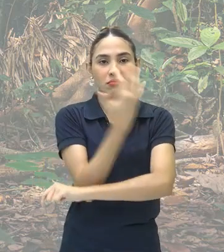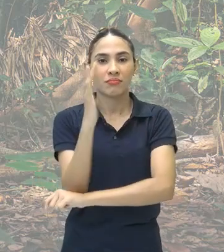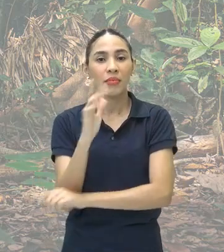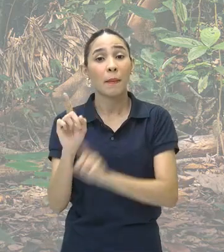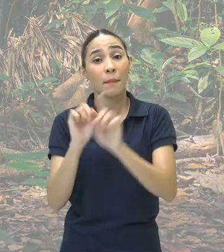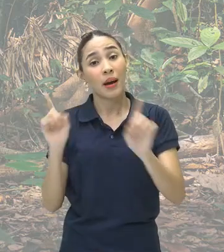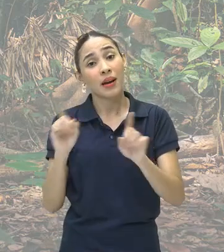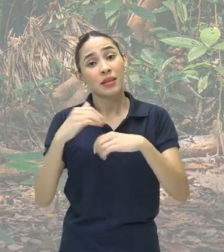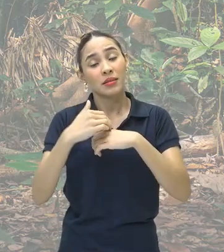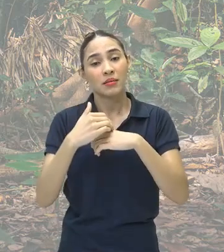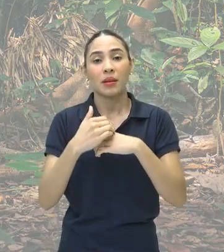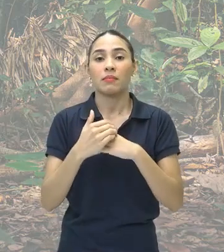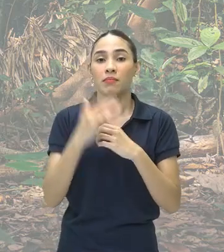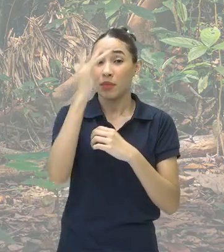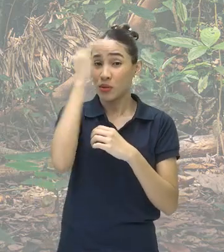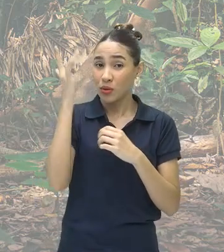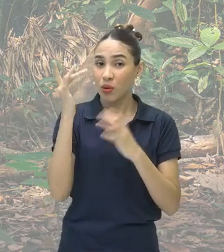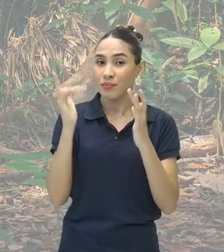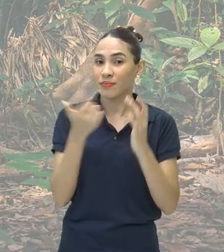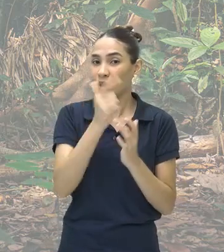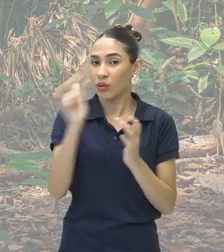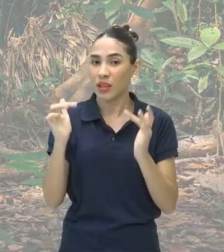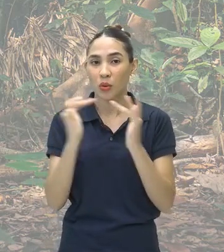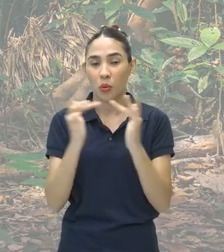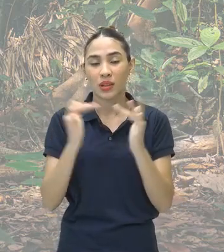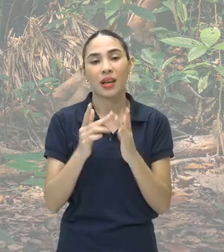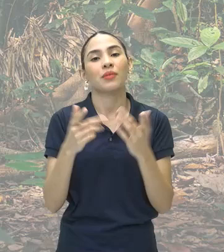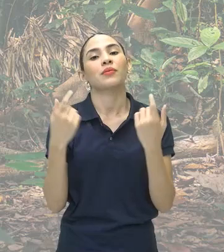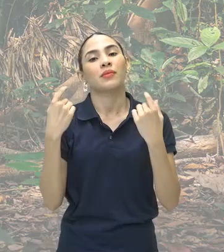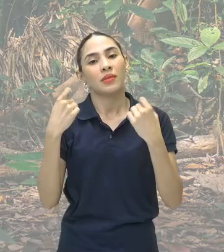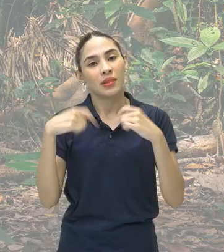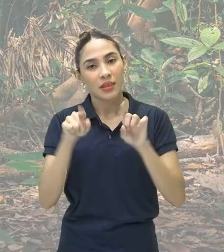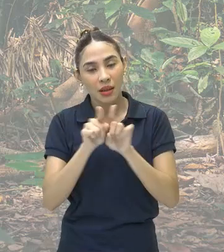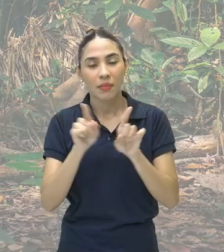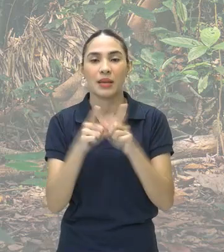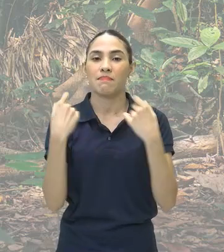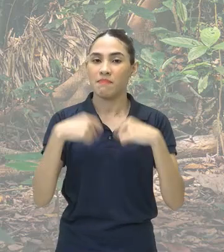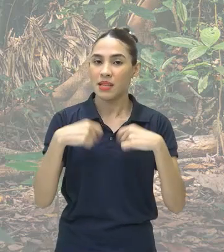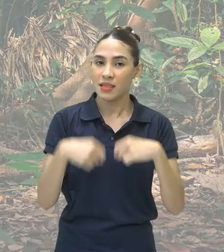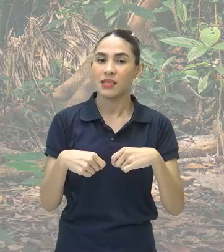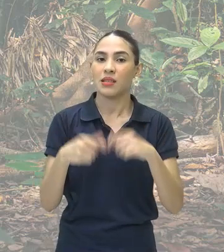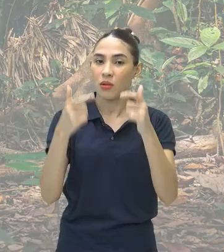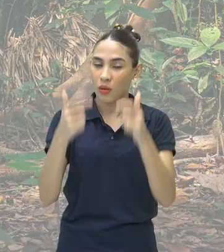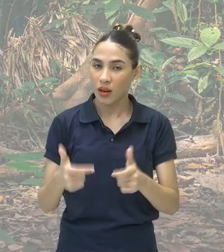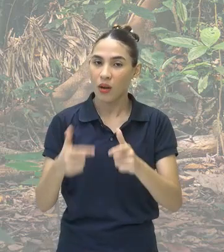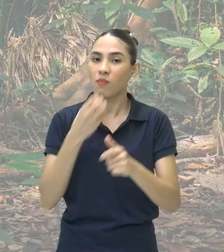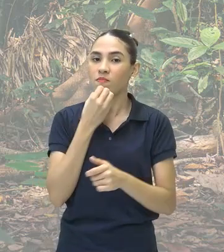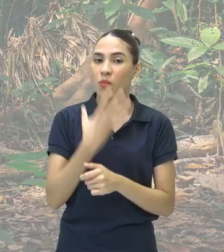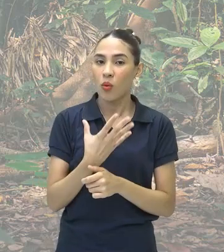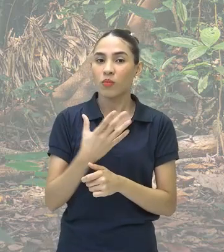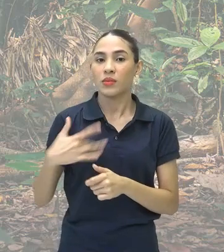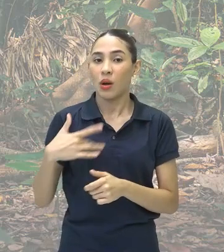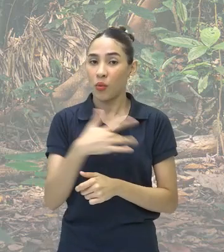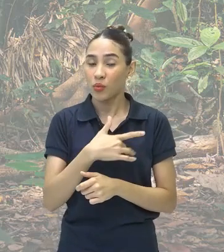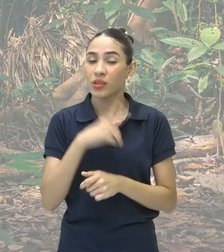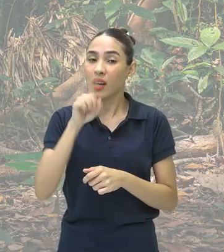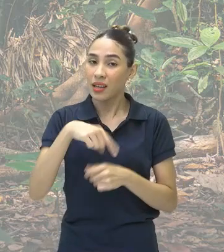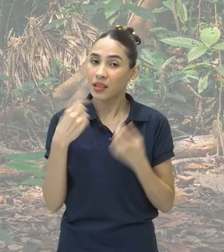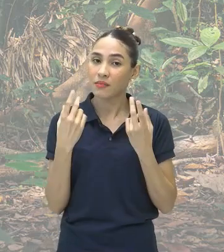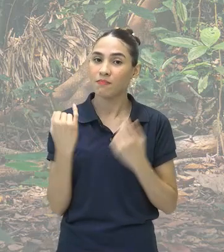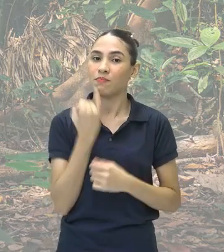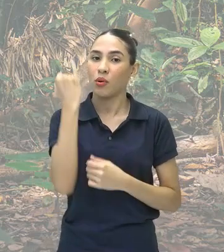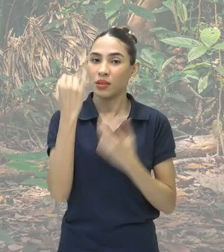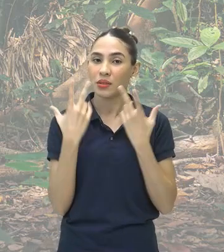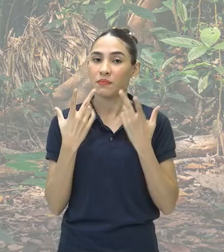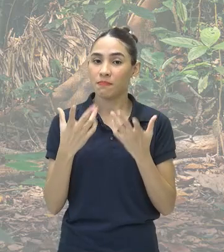quem está fora desse ambiente também precisa de um ambiente saudável. É importante a gente perceber isso daí,